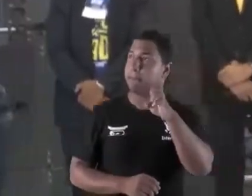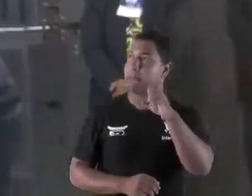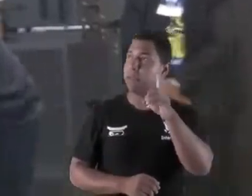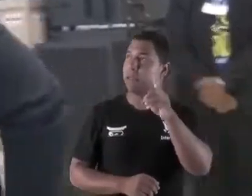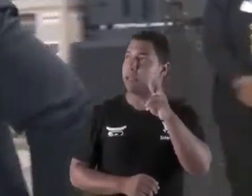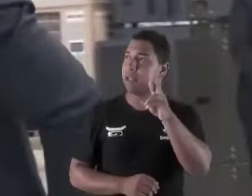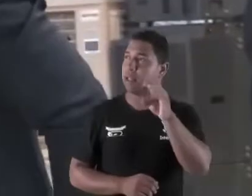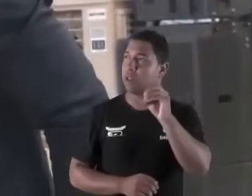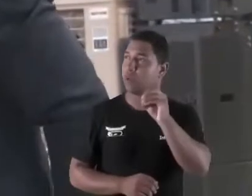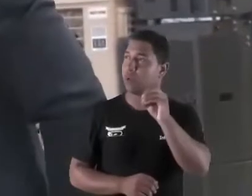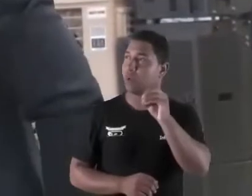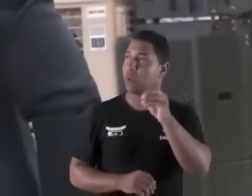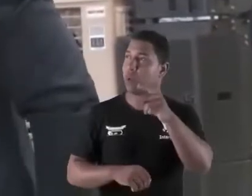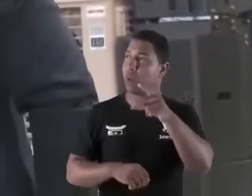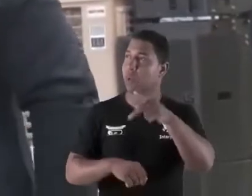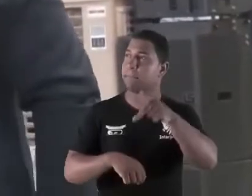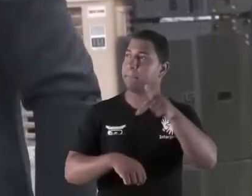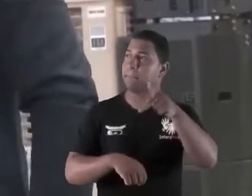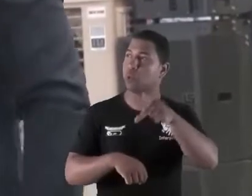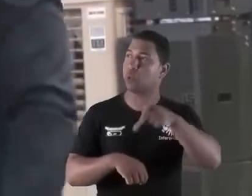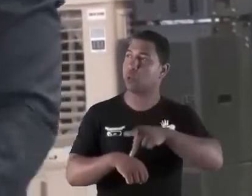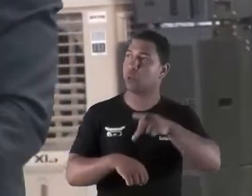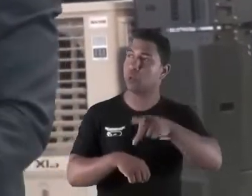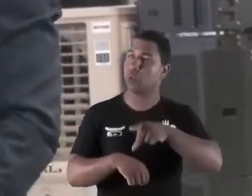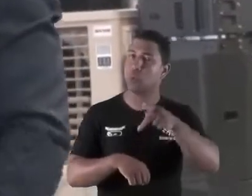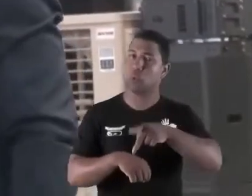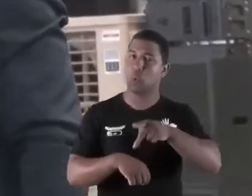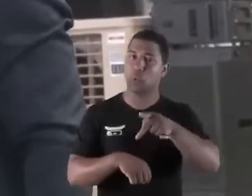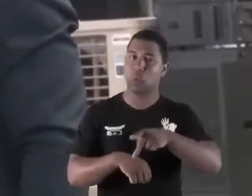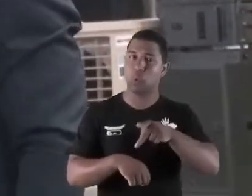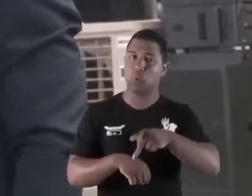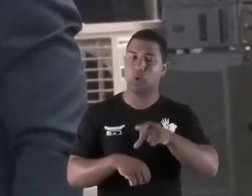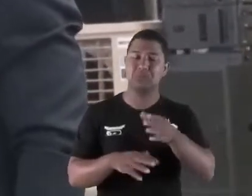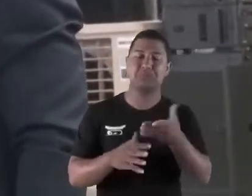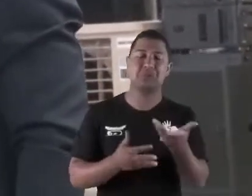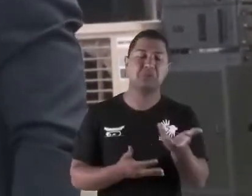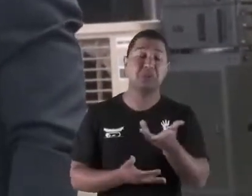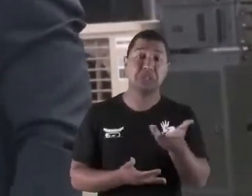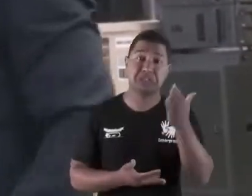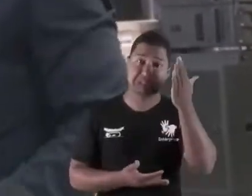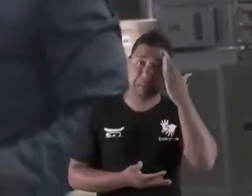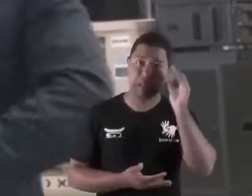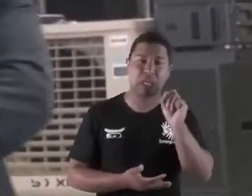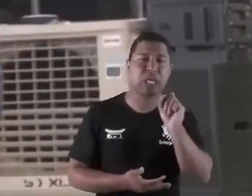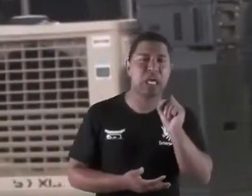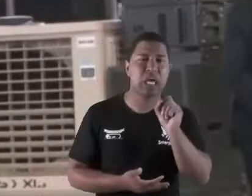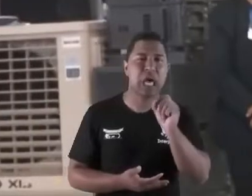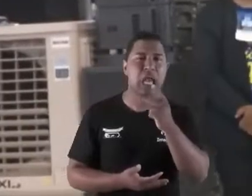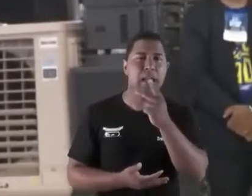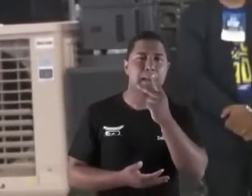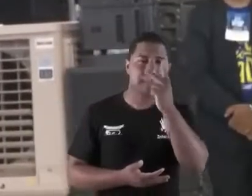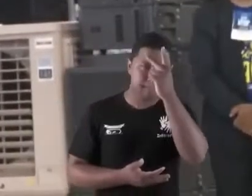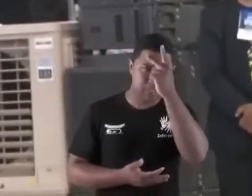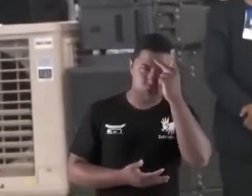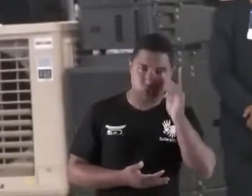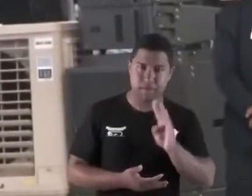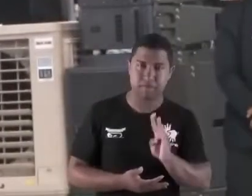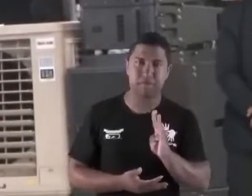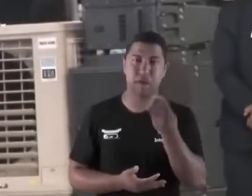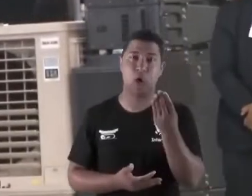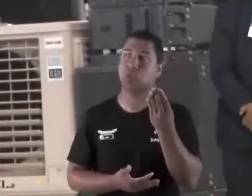E ele perguntou. E Jesus não respondeu para Pedro. Aí Pedro olhou e viu que